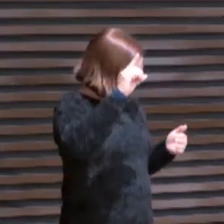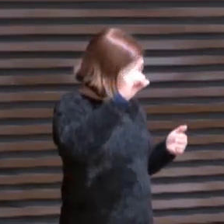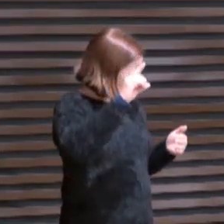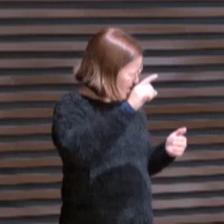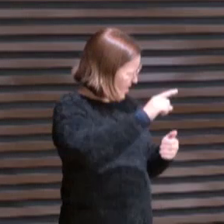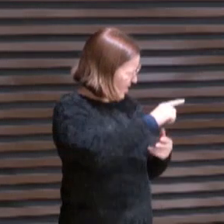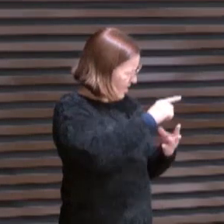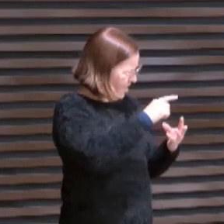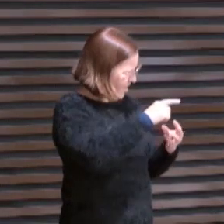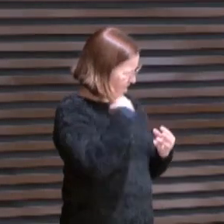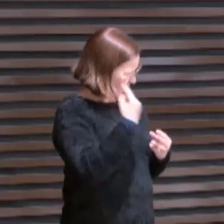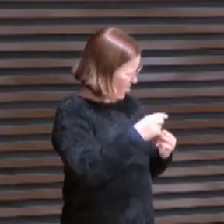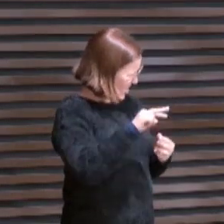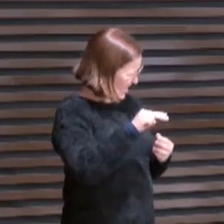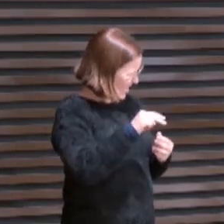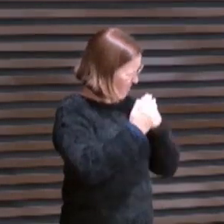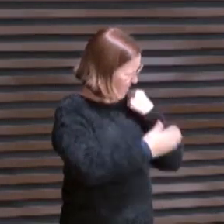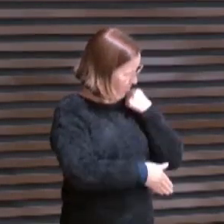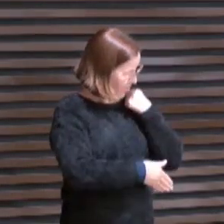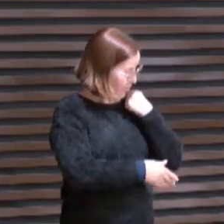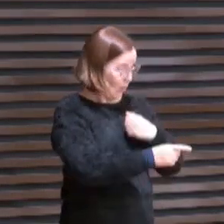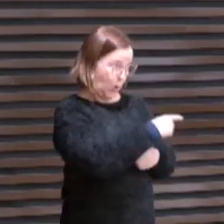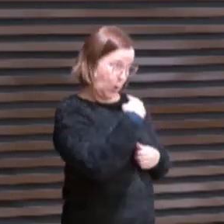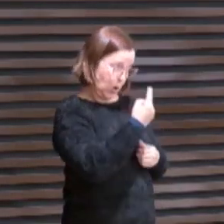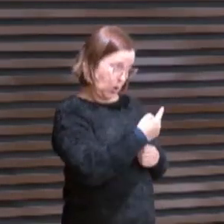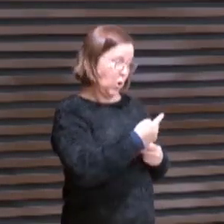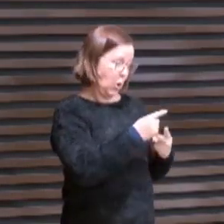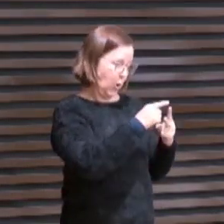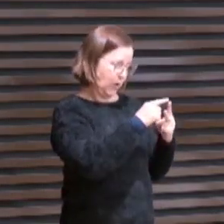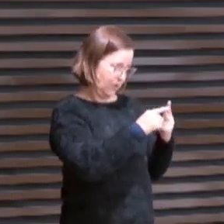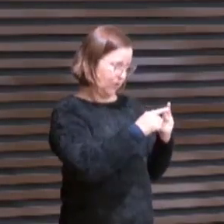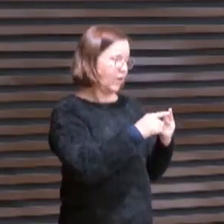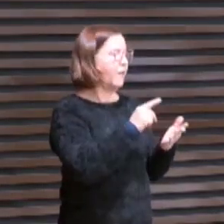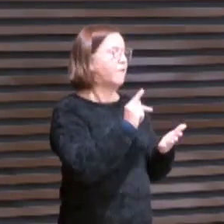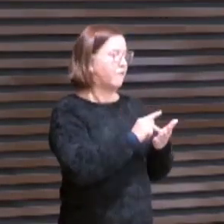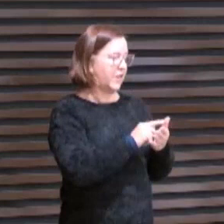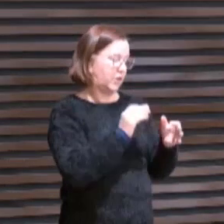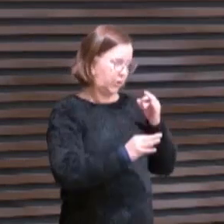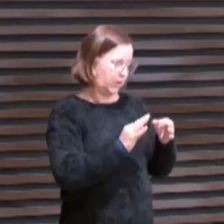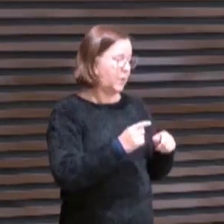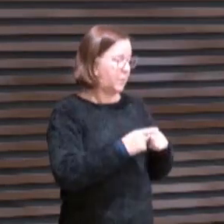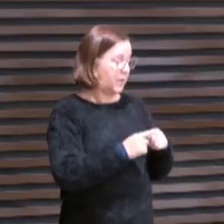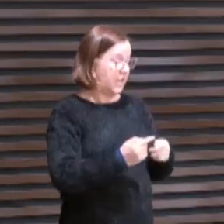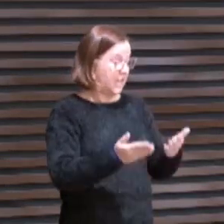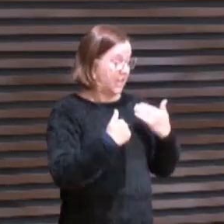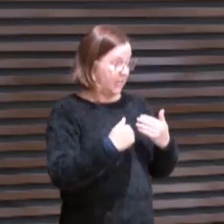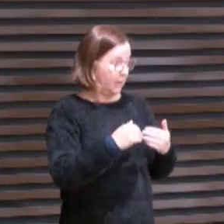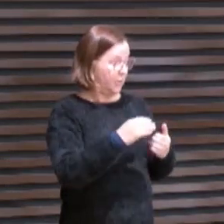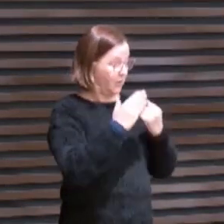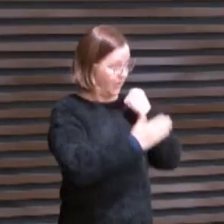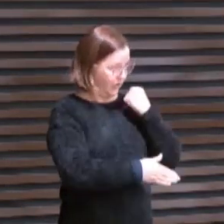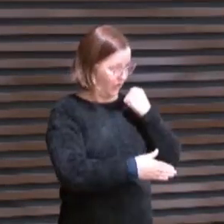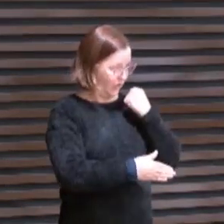sentença? Nós, na verdade, com justiça, porque recebemos o castigo que os nossos atos merecem,